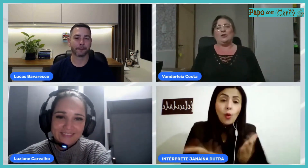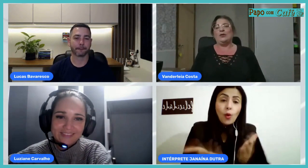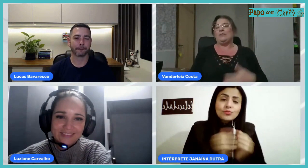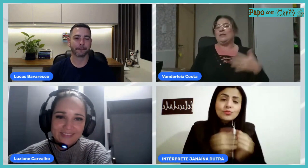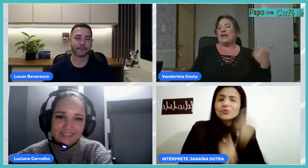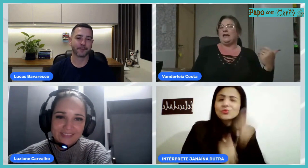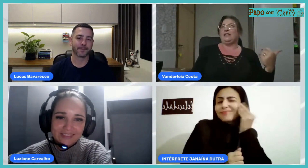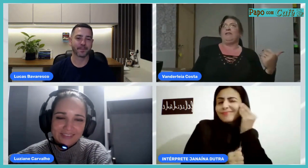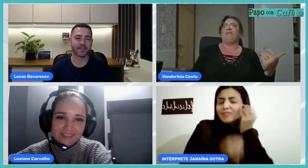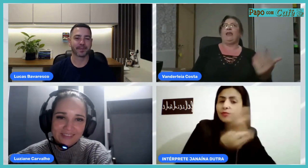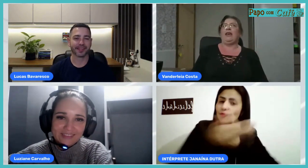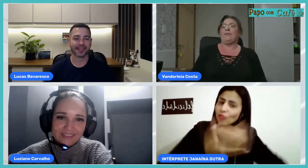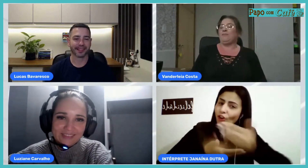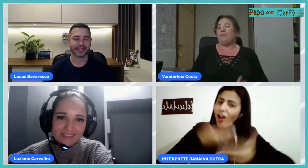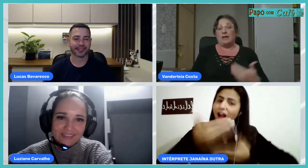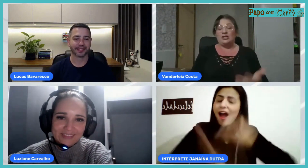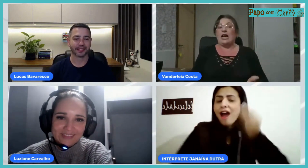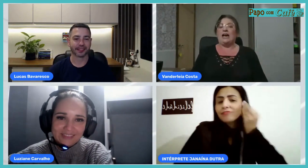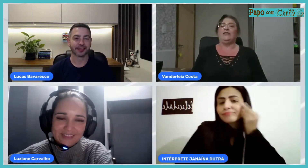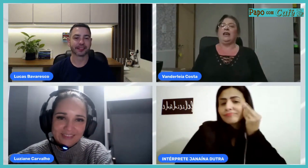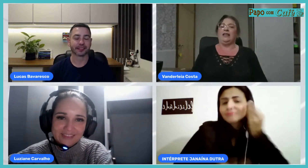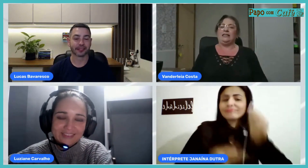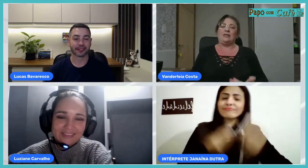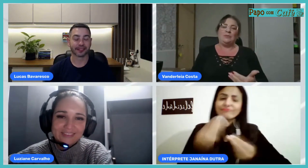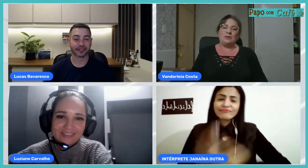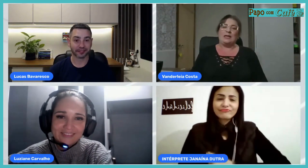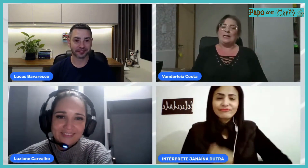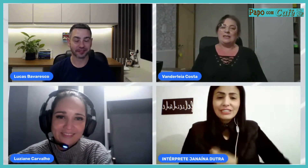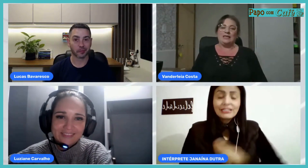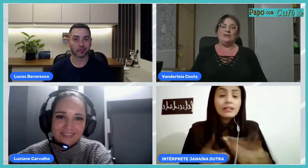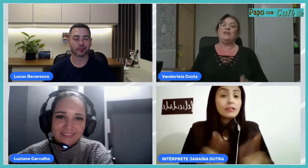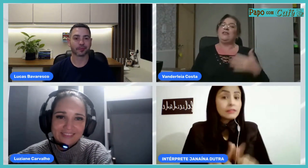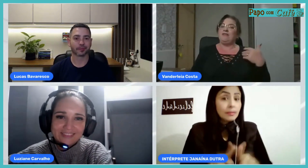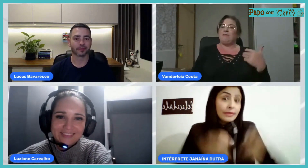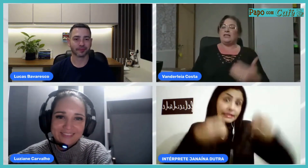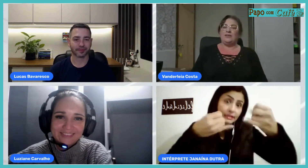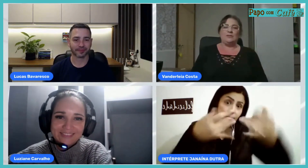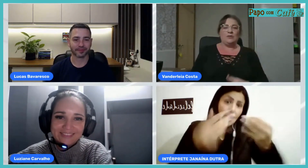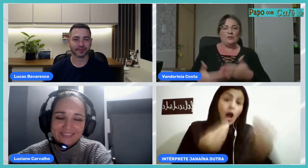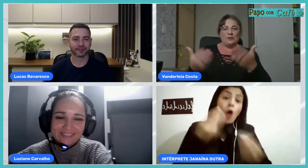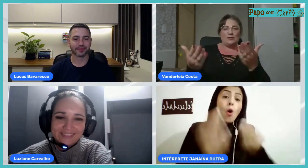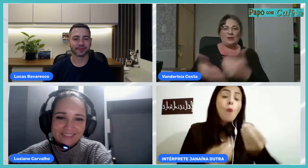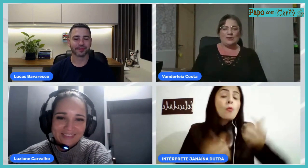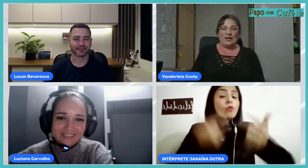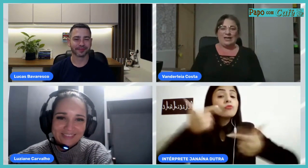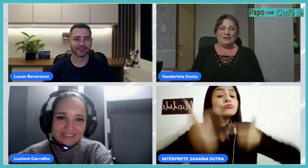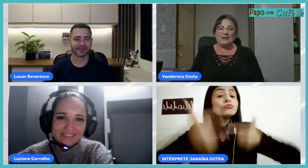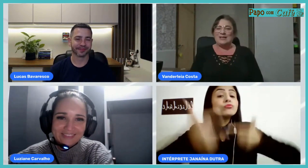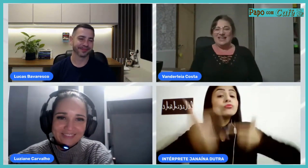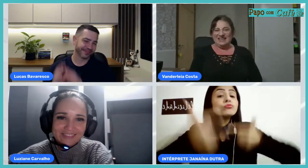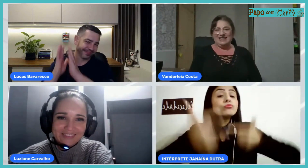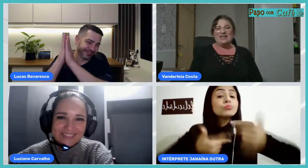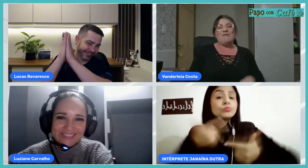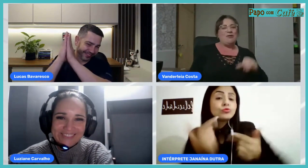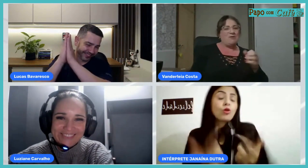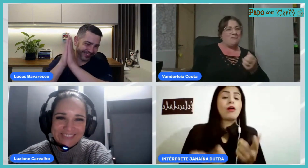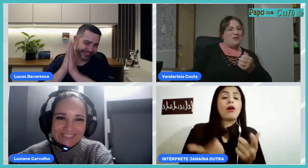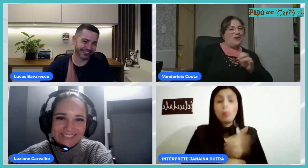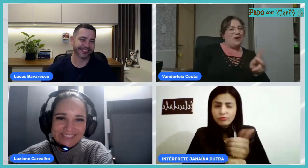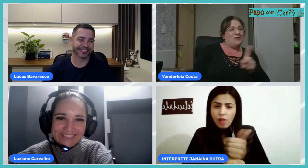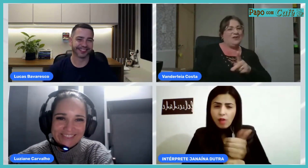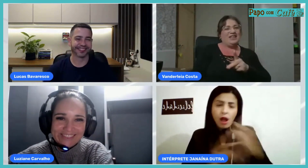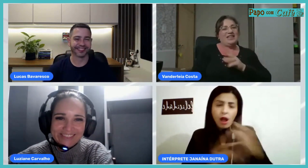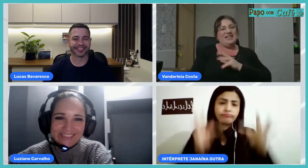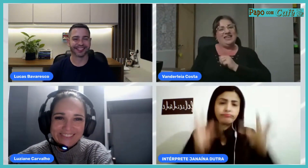de instrutora, apesar de eu não ter praticado ela ainda, ter posto em ação, mas fiz meu curso com o nosso colega Lucas, foi